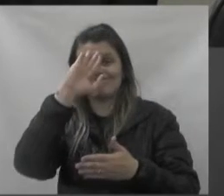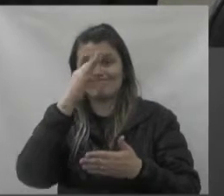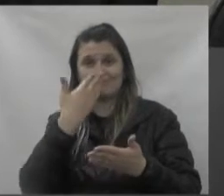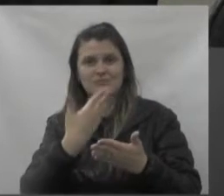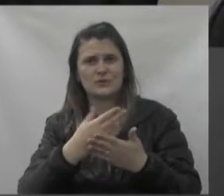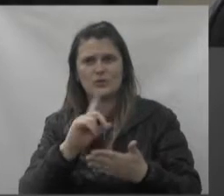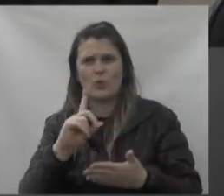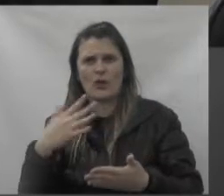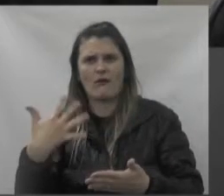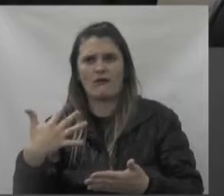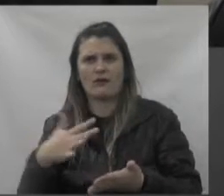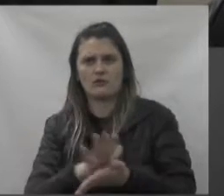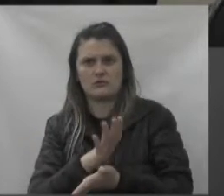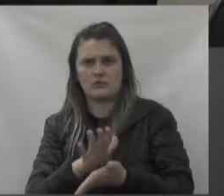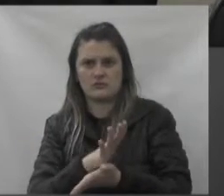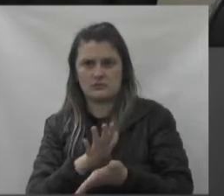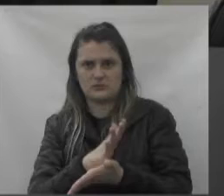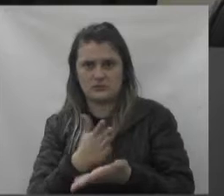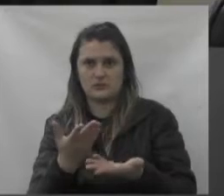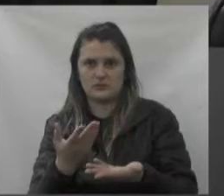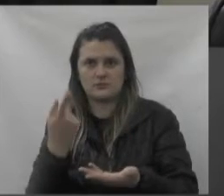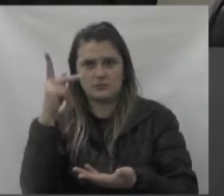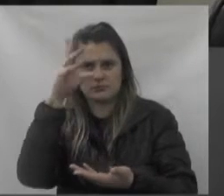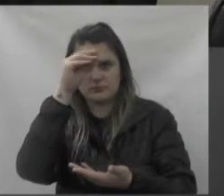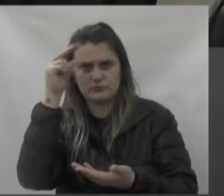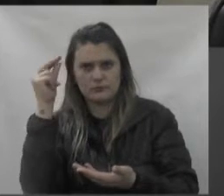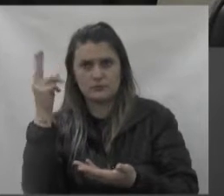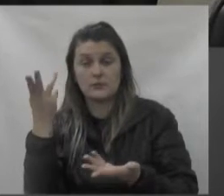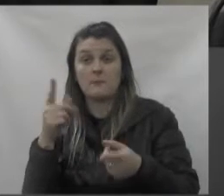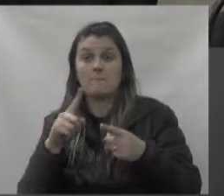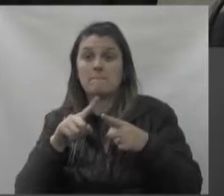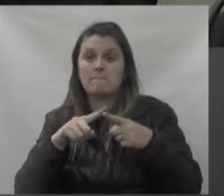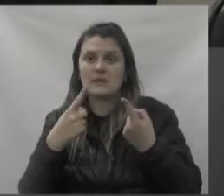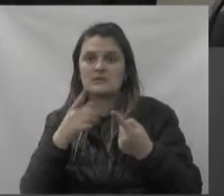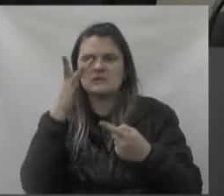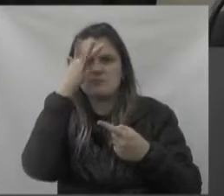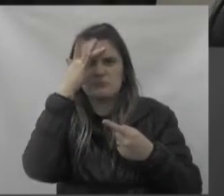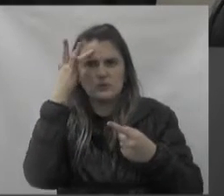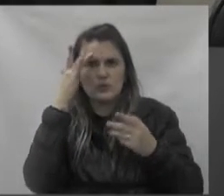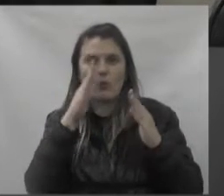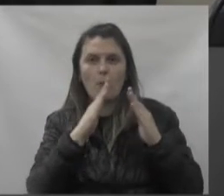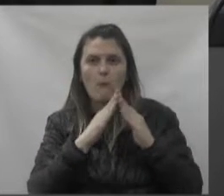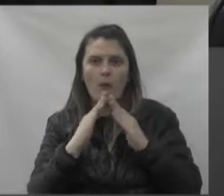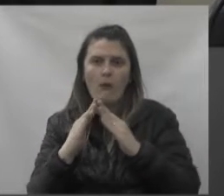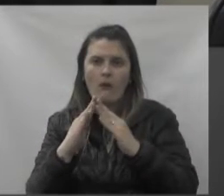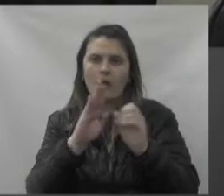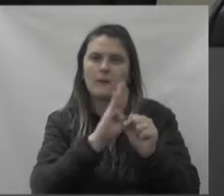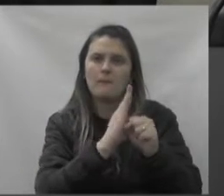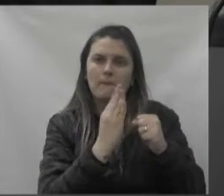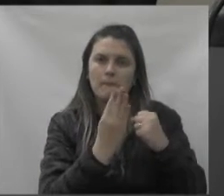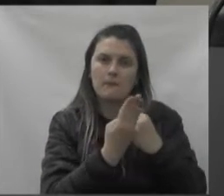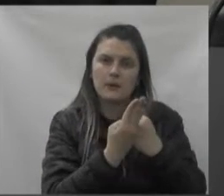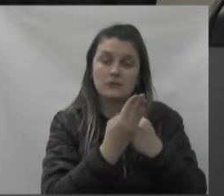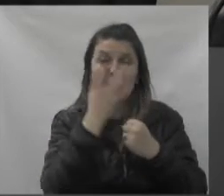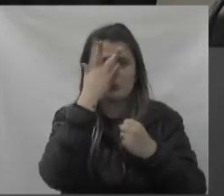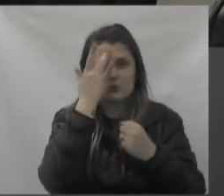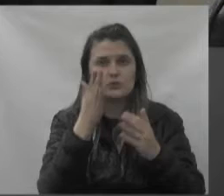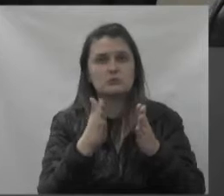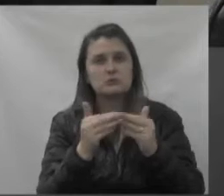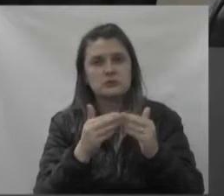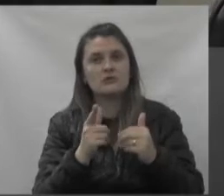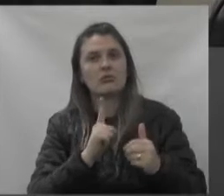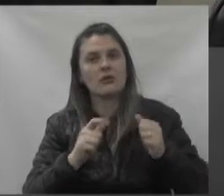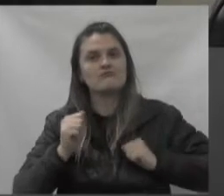não é aí um gasto muito grande para a prefeitura, mas para os munícipes é um ganho muito